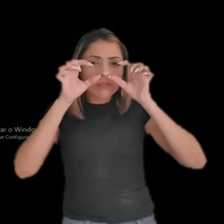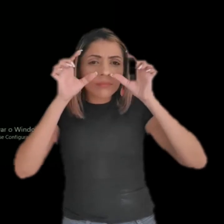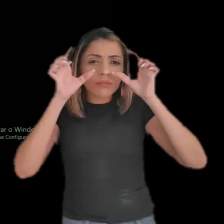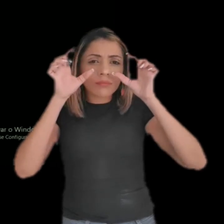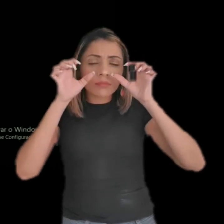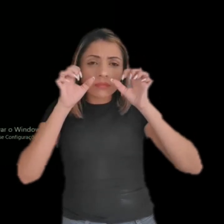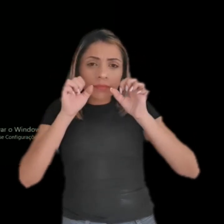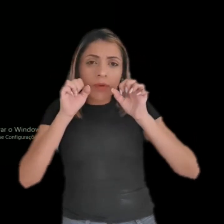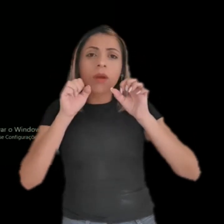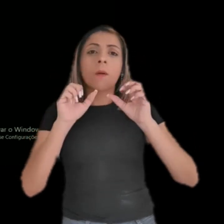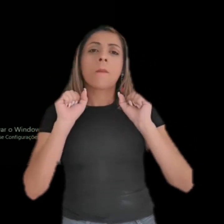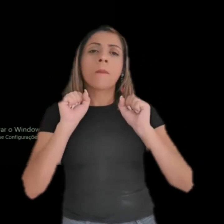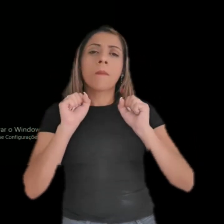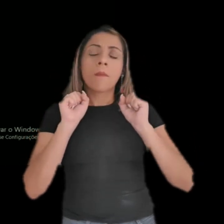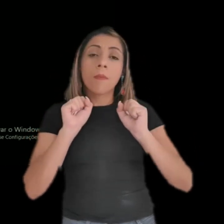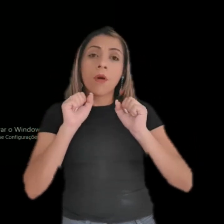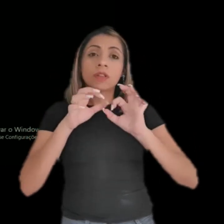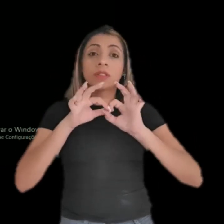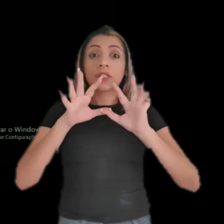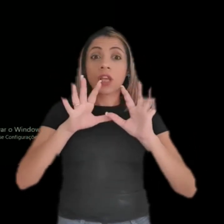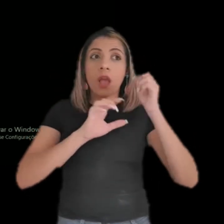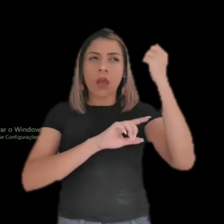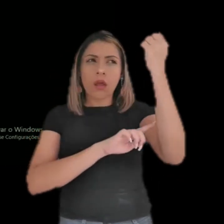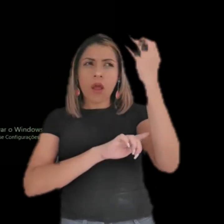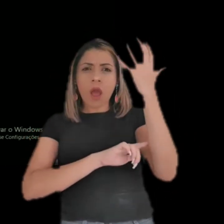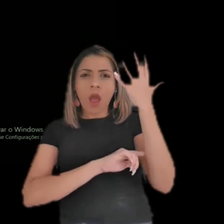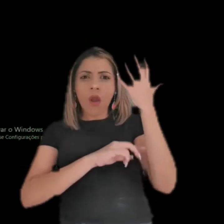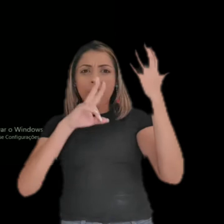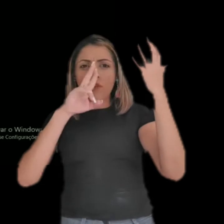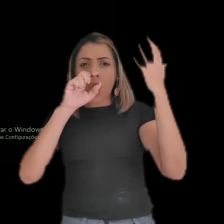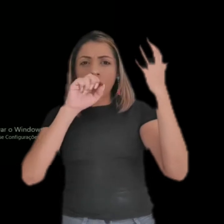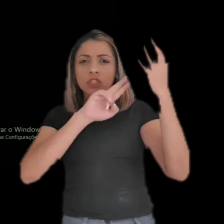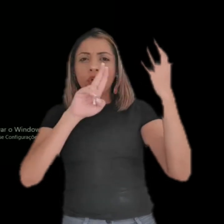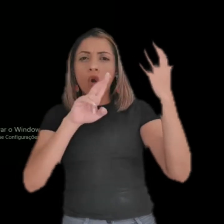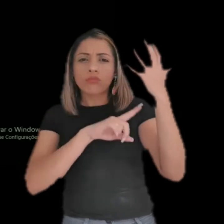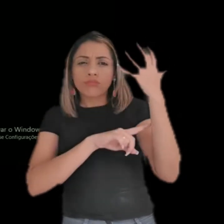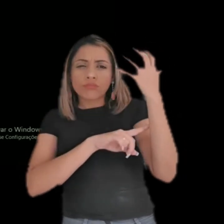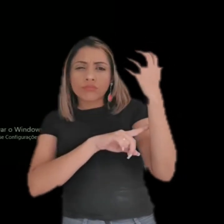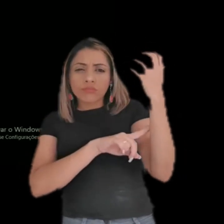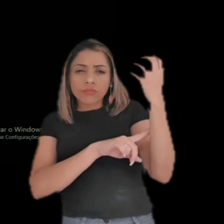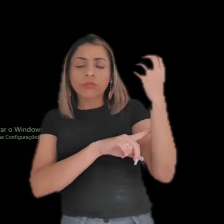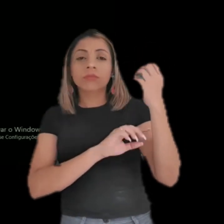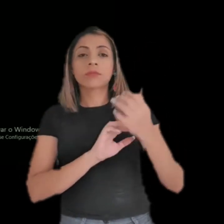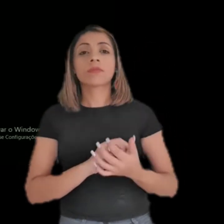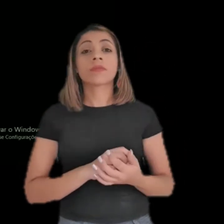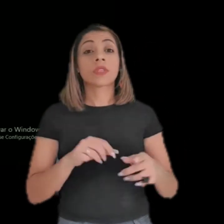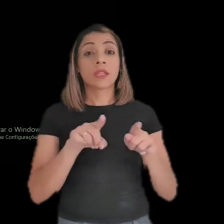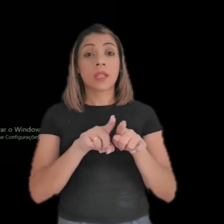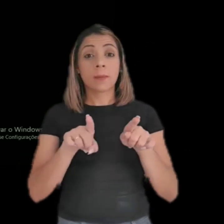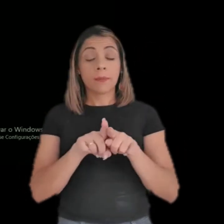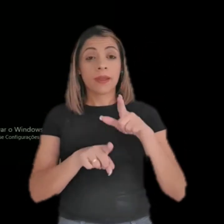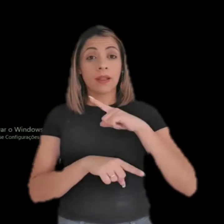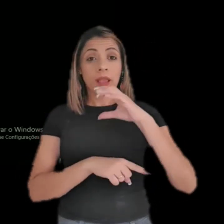maior ou menor, e permitir mais ou menos passagem de luz, tá? Nós temos aqui também